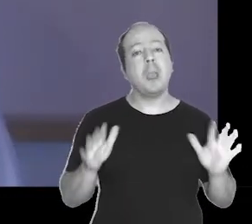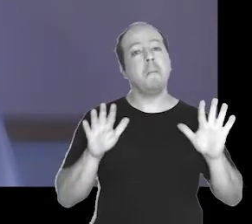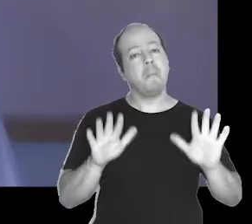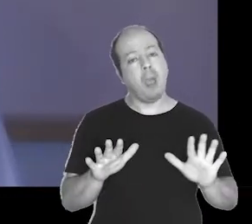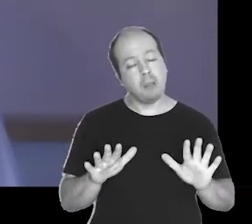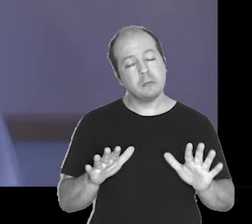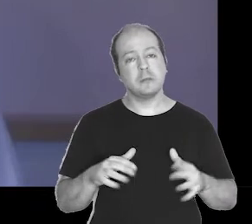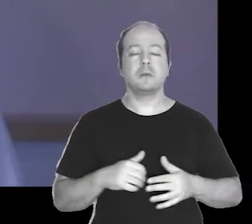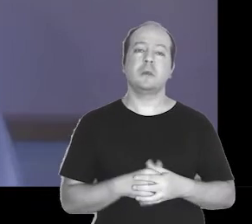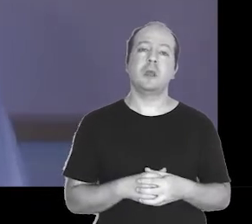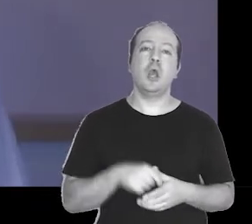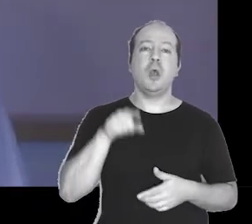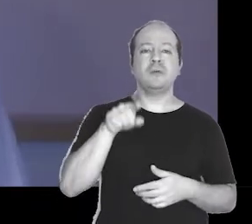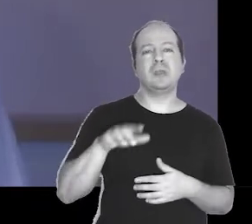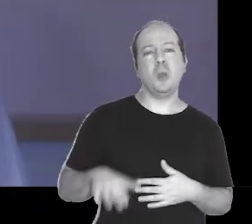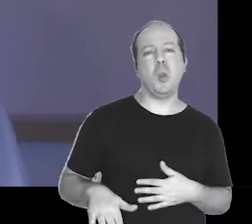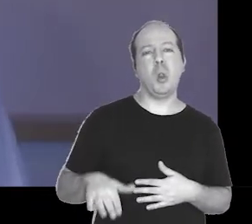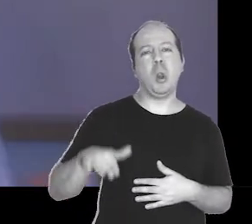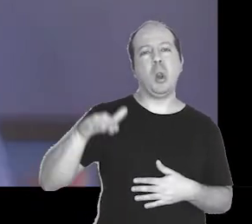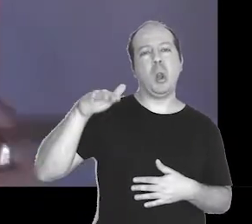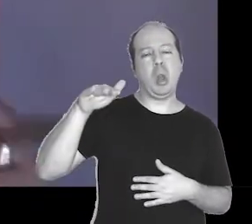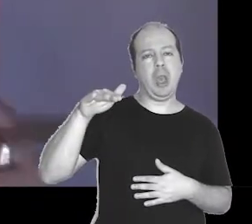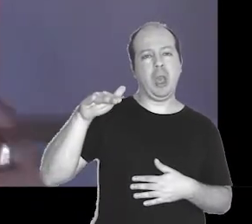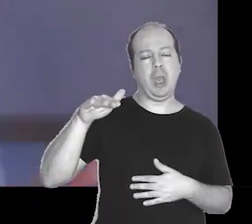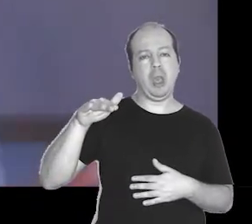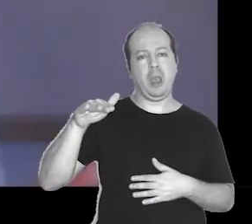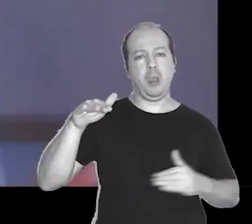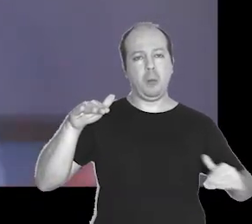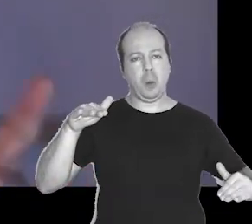Entretanto, você cresceria nos dois lares,